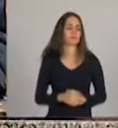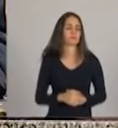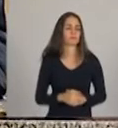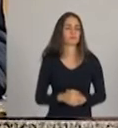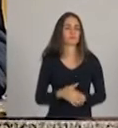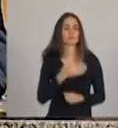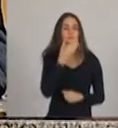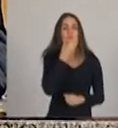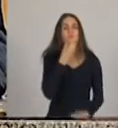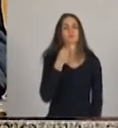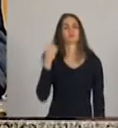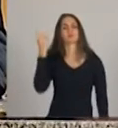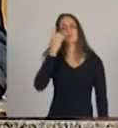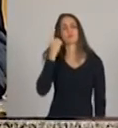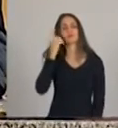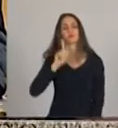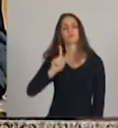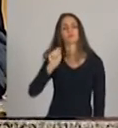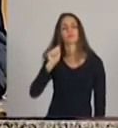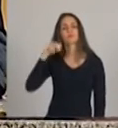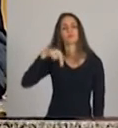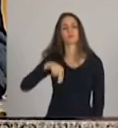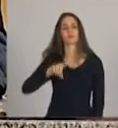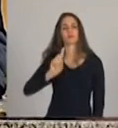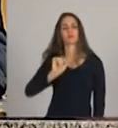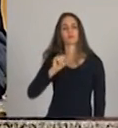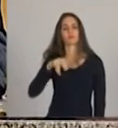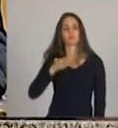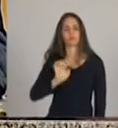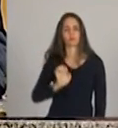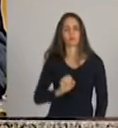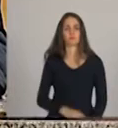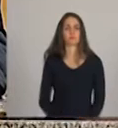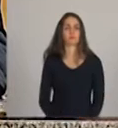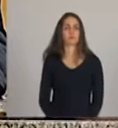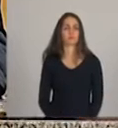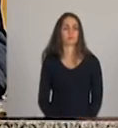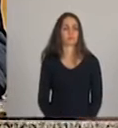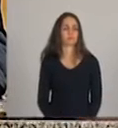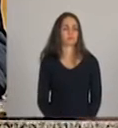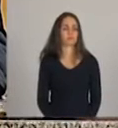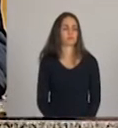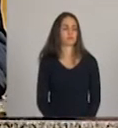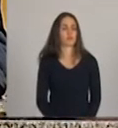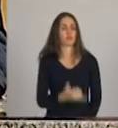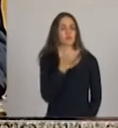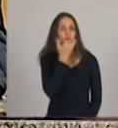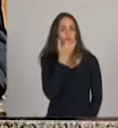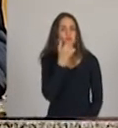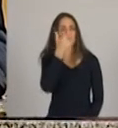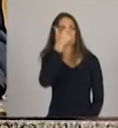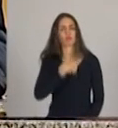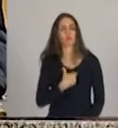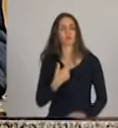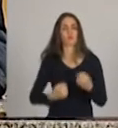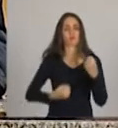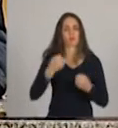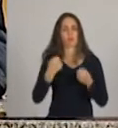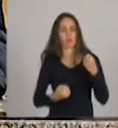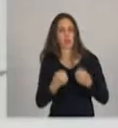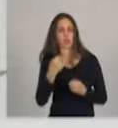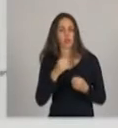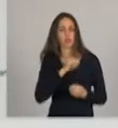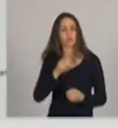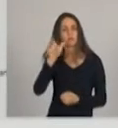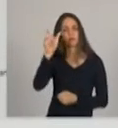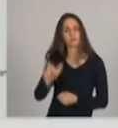Deputado Gandini, Vossa Excelência está com a palavra. Está a relatoria do deputado Gandini, que eu estou com dificuldade na internet, estou em deslocamento, se ele puder